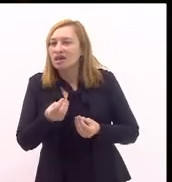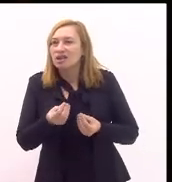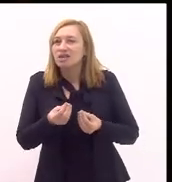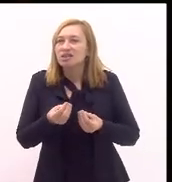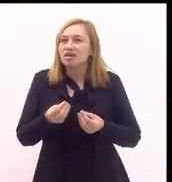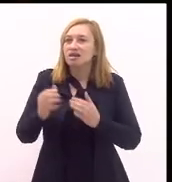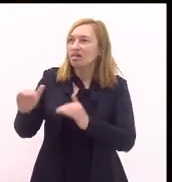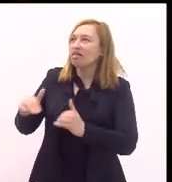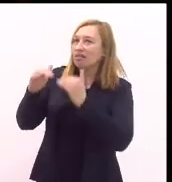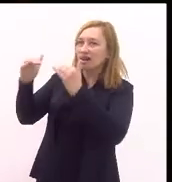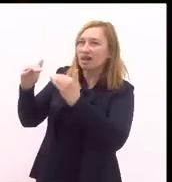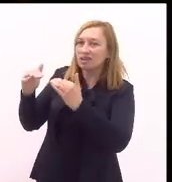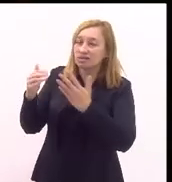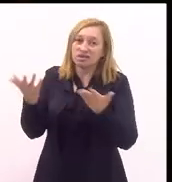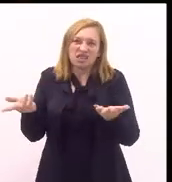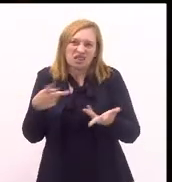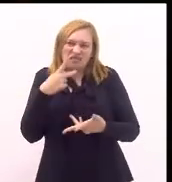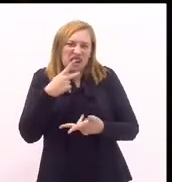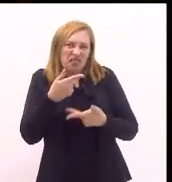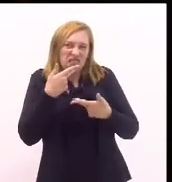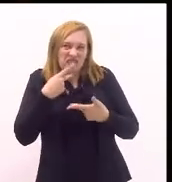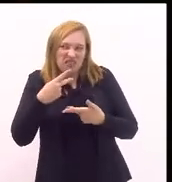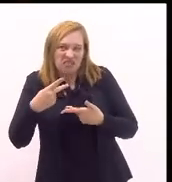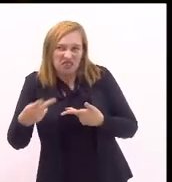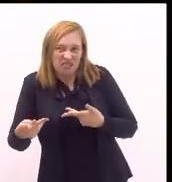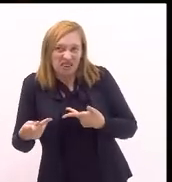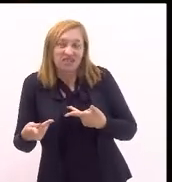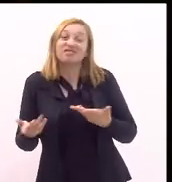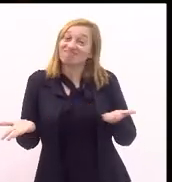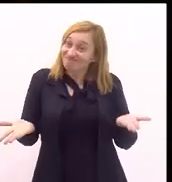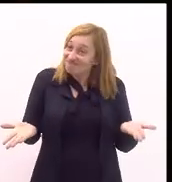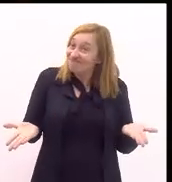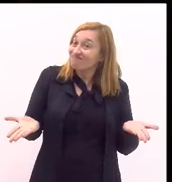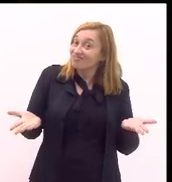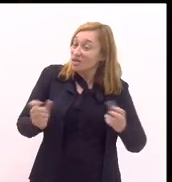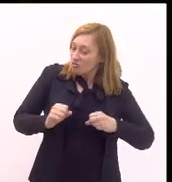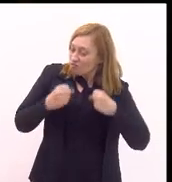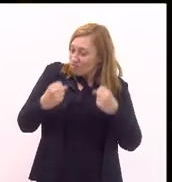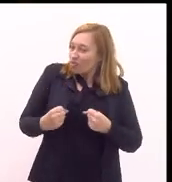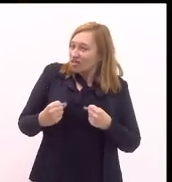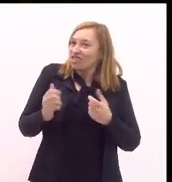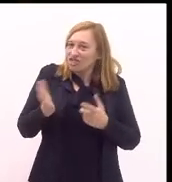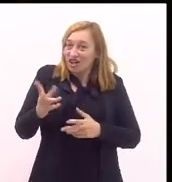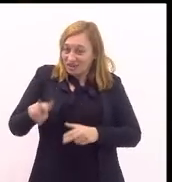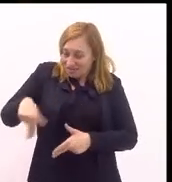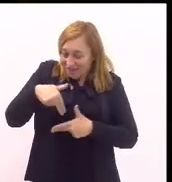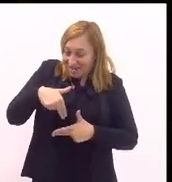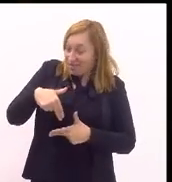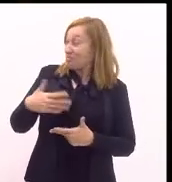vossa excelência dos aqui desse bagulho aí vai lá que ele chegou já deve ter um certo poder assim só ficar aqui agora de mané